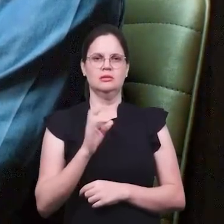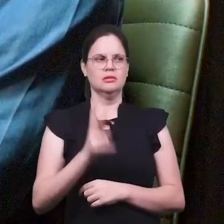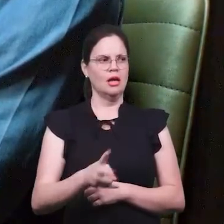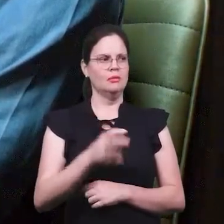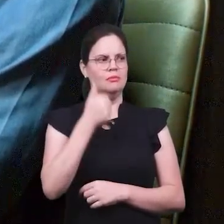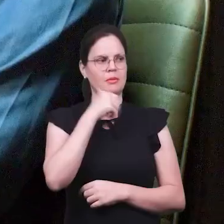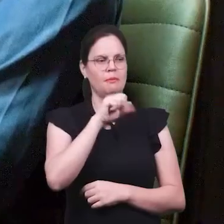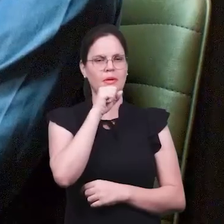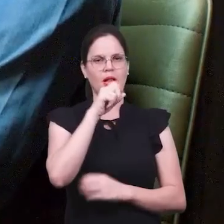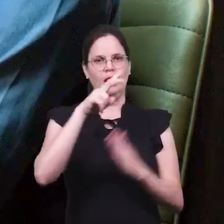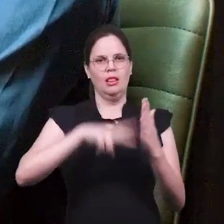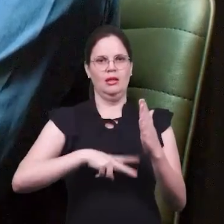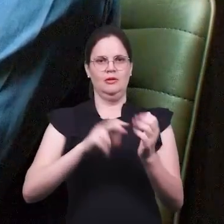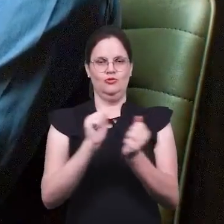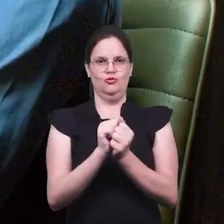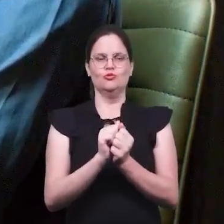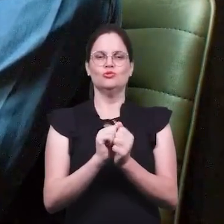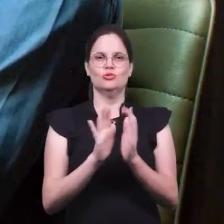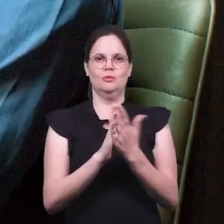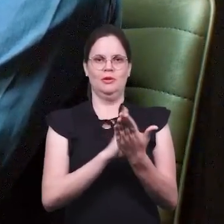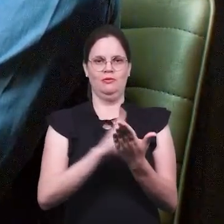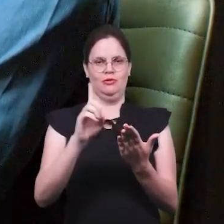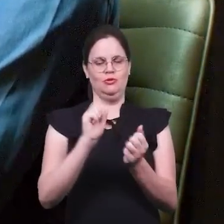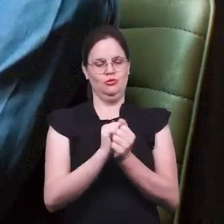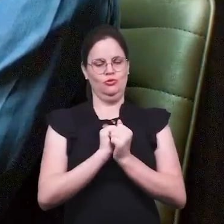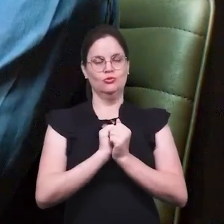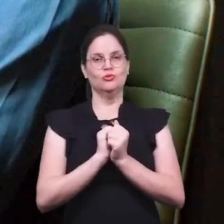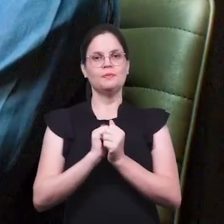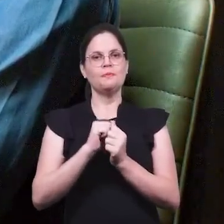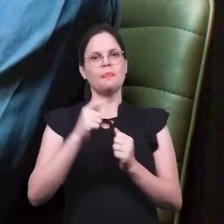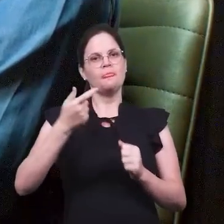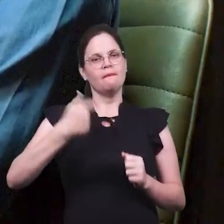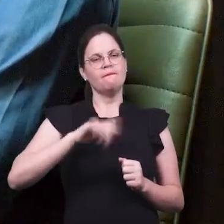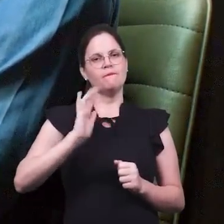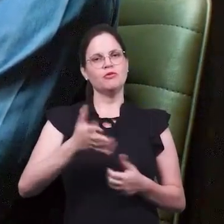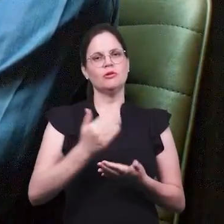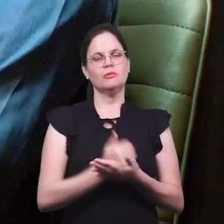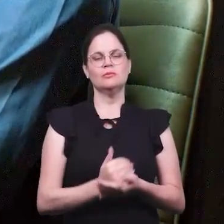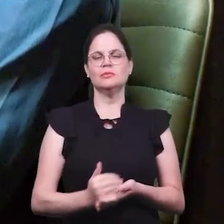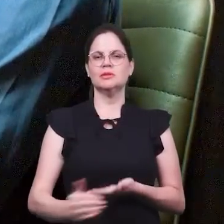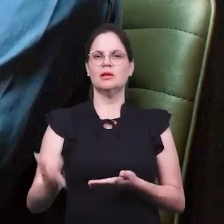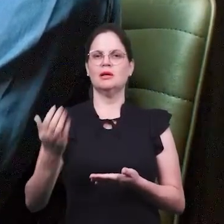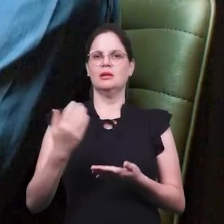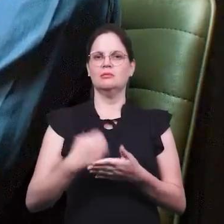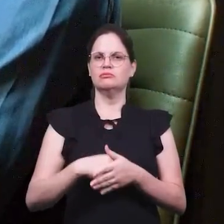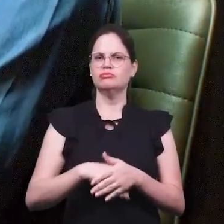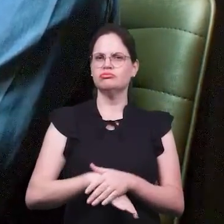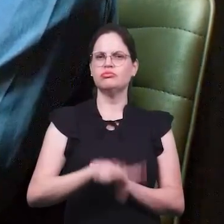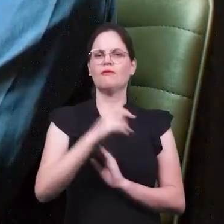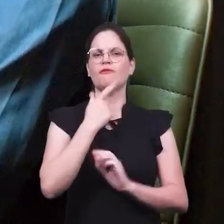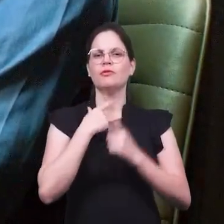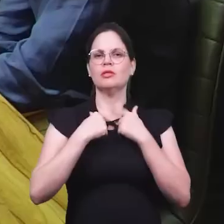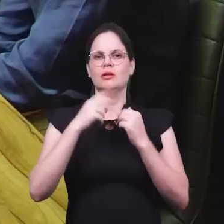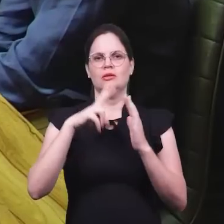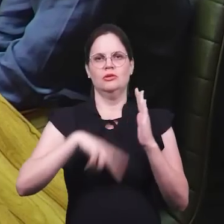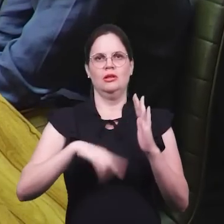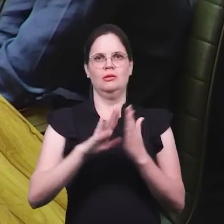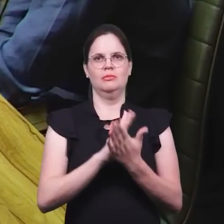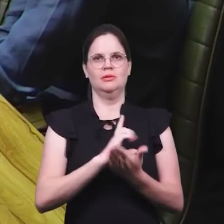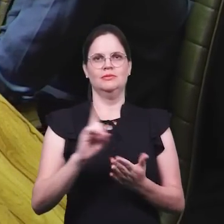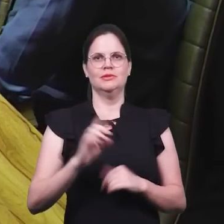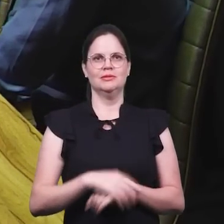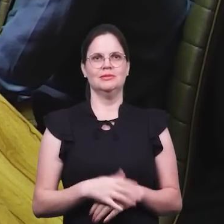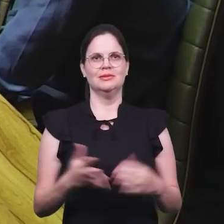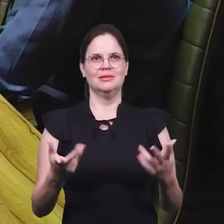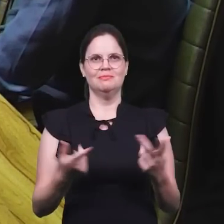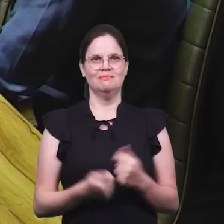lia a Bíblia comigo. E desde criança eu já fui criando a vontade de ler a Bíblia. Que